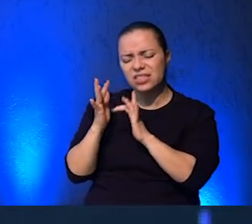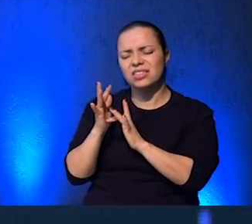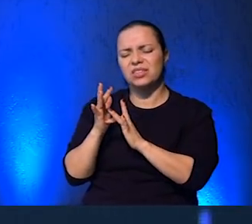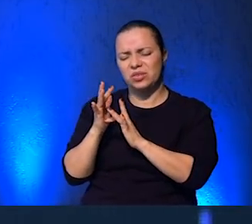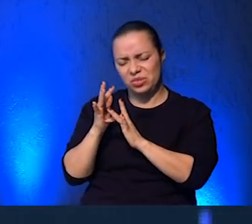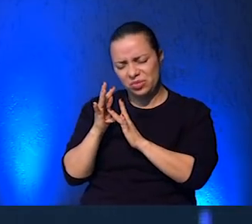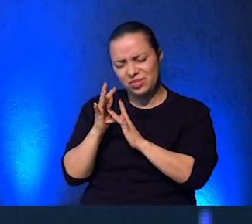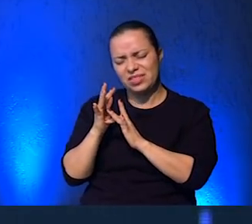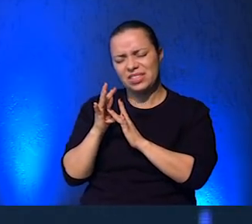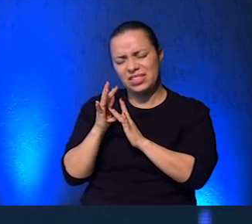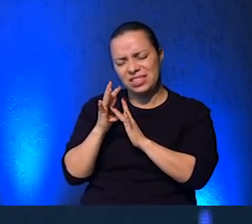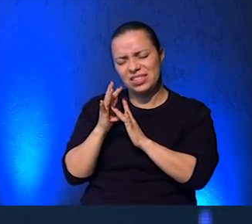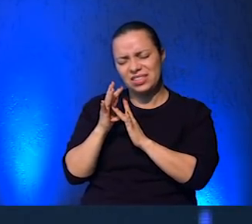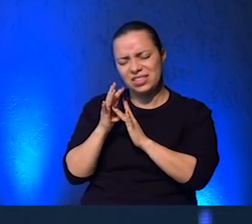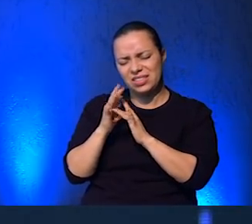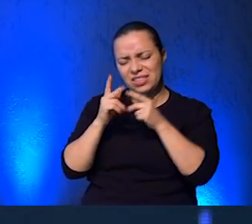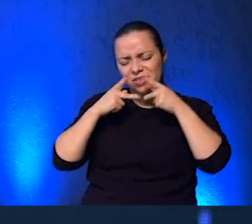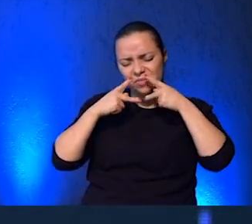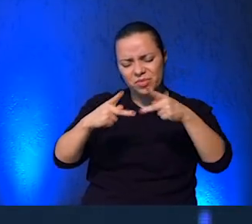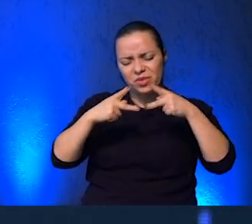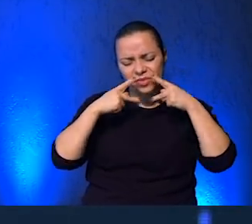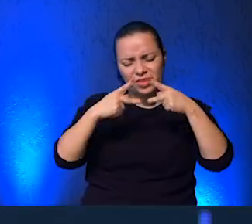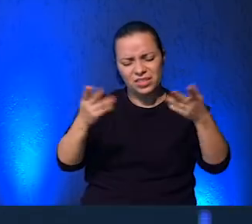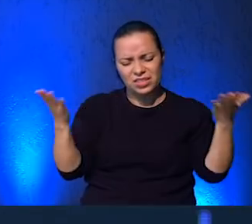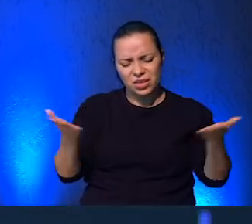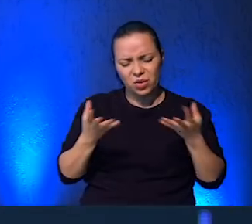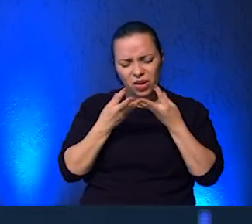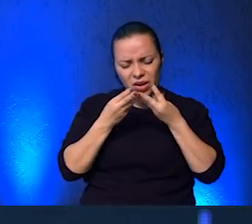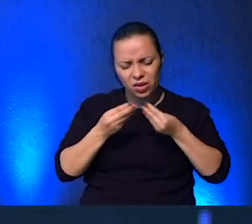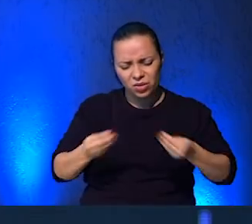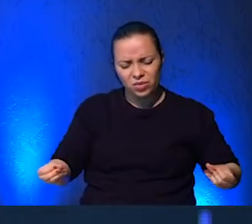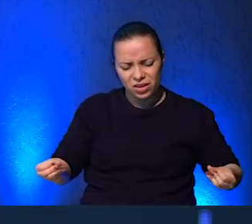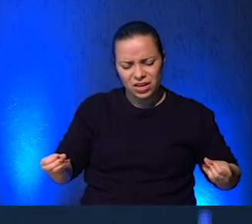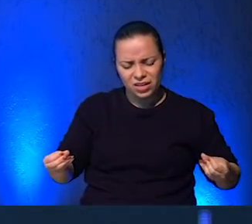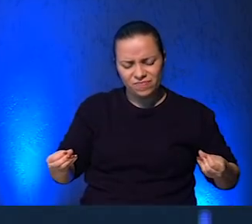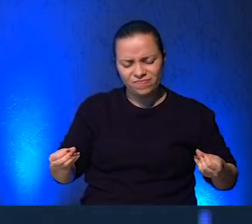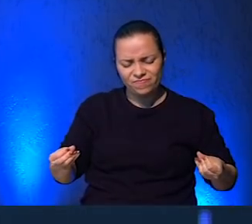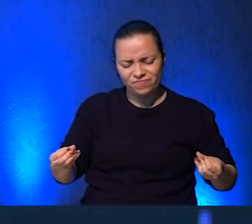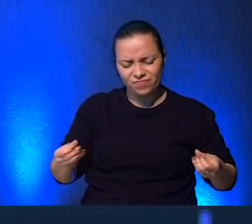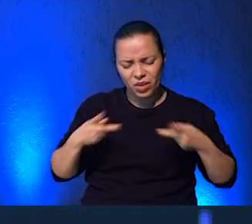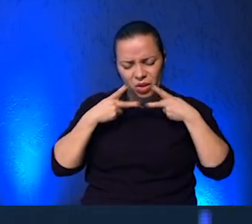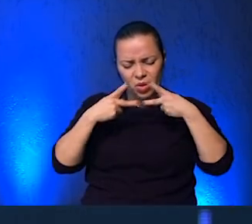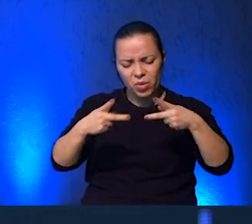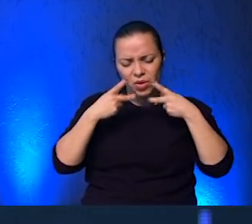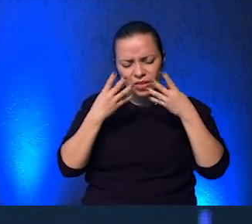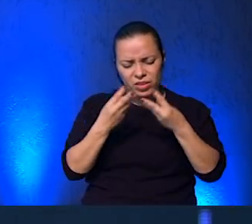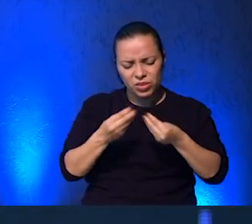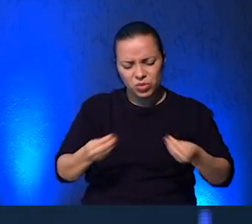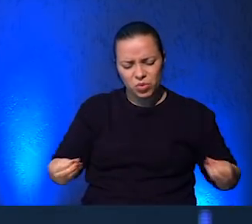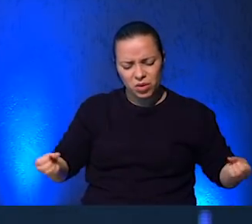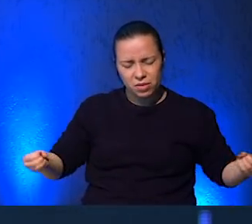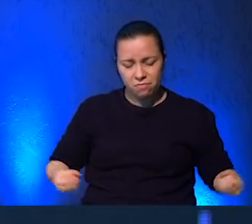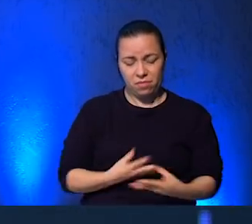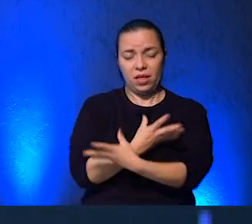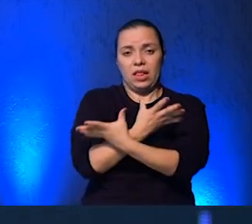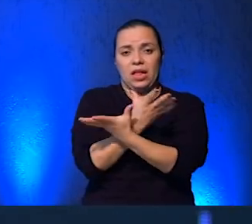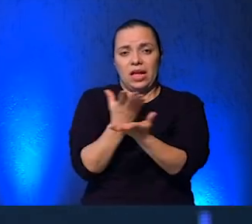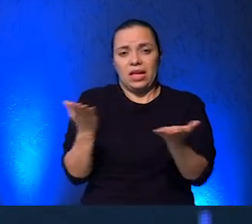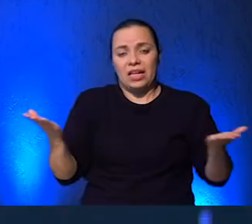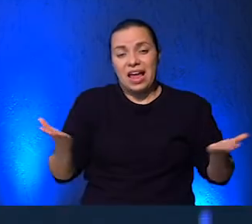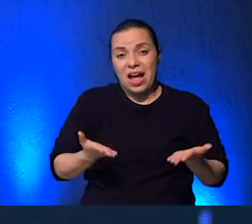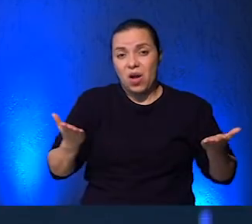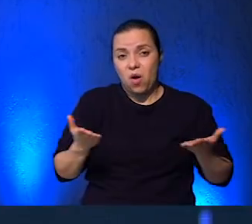jesus cristo eu declaro agora cura cura milagres milagres